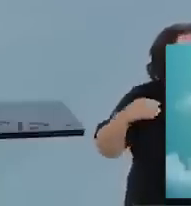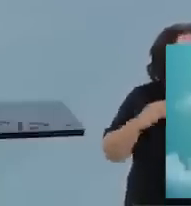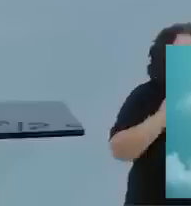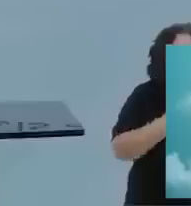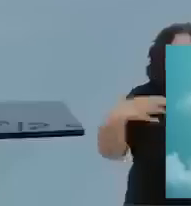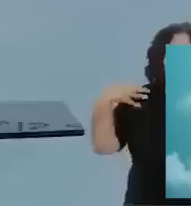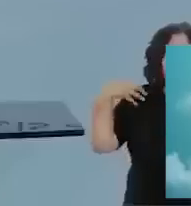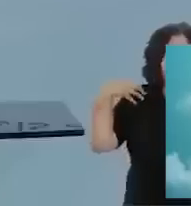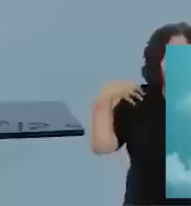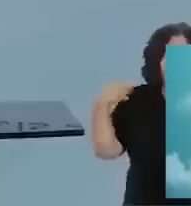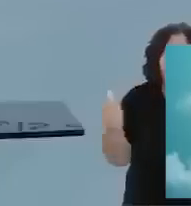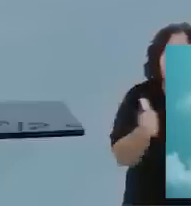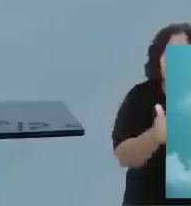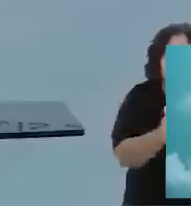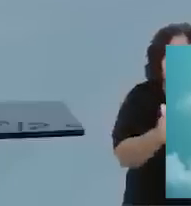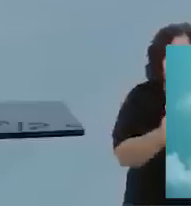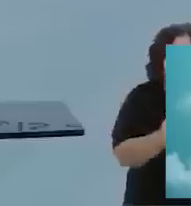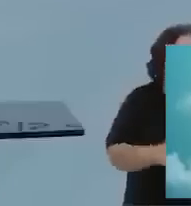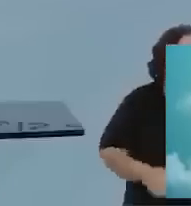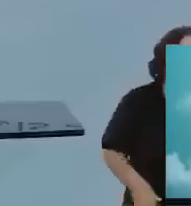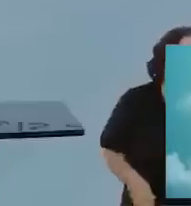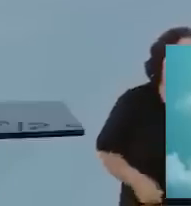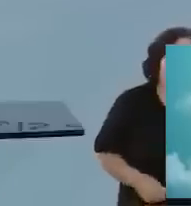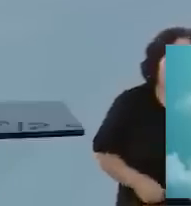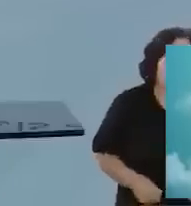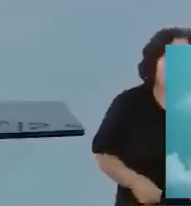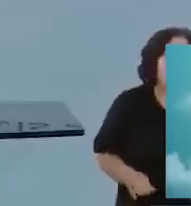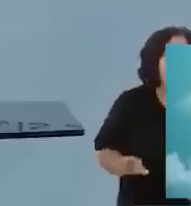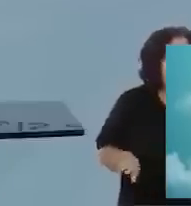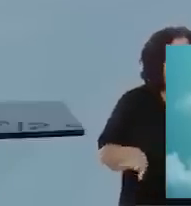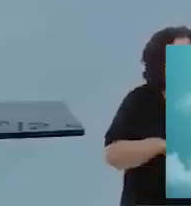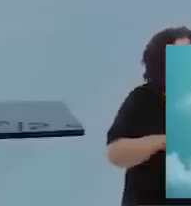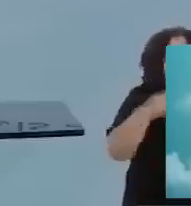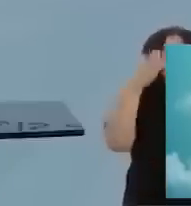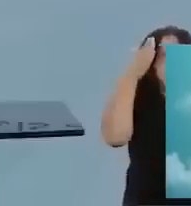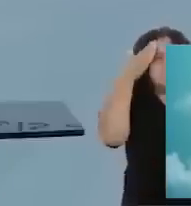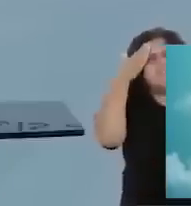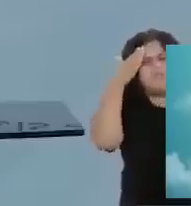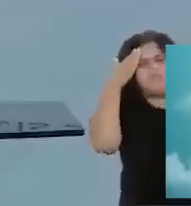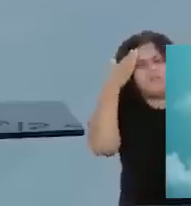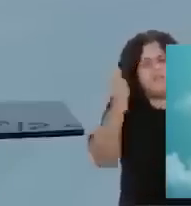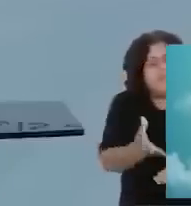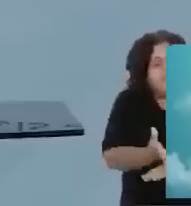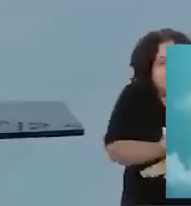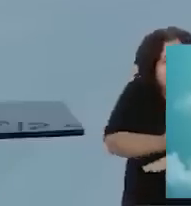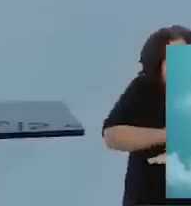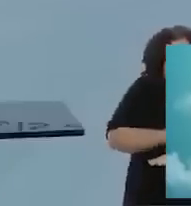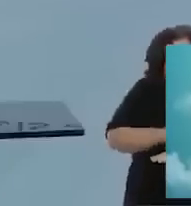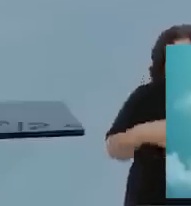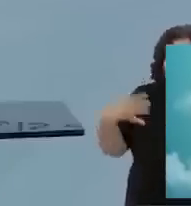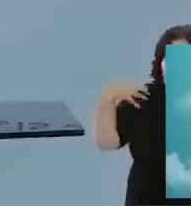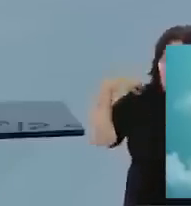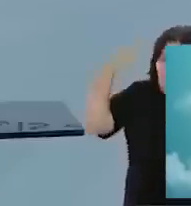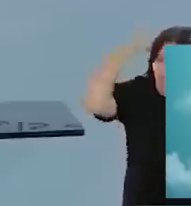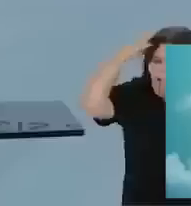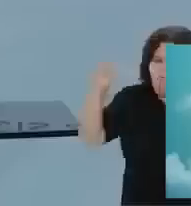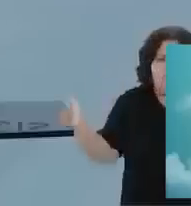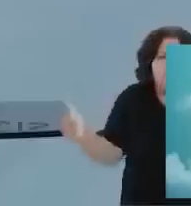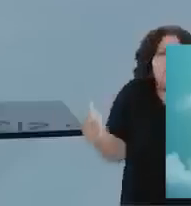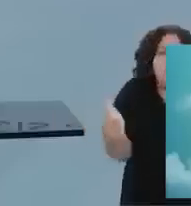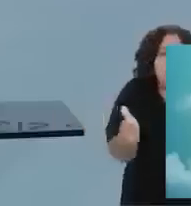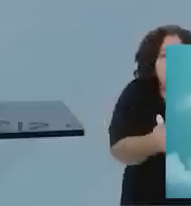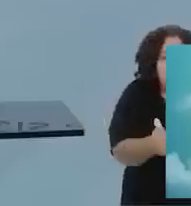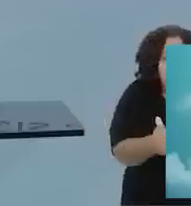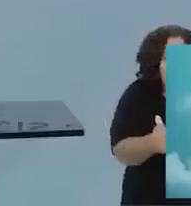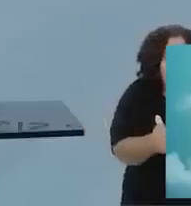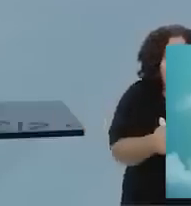inútil e até prejudicial. Então, entender isso como igreja é muito importante, porque nós não